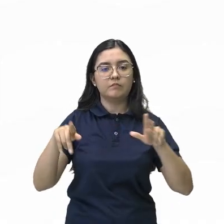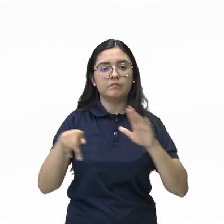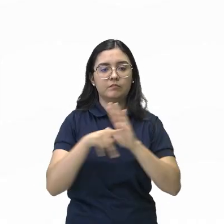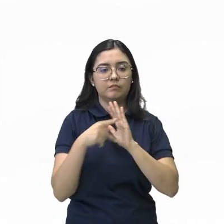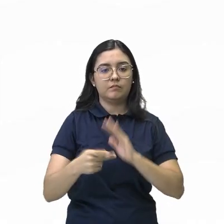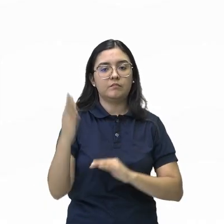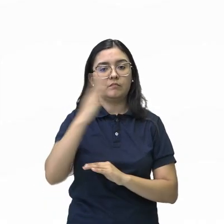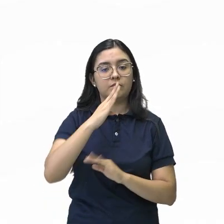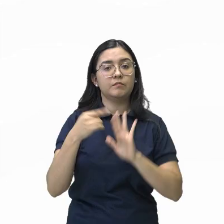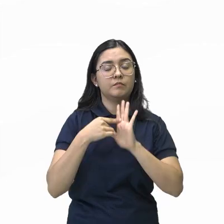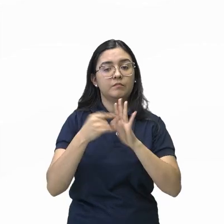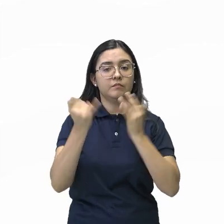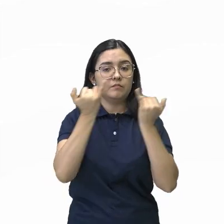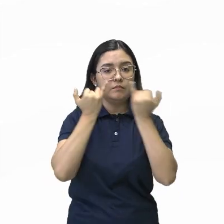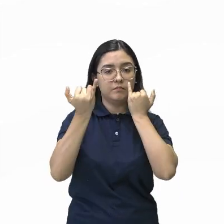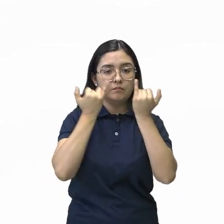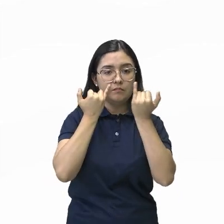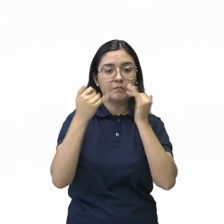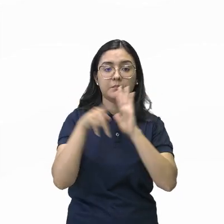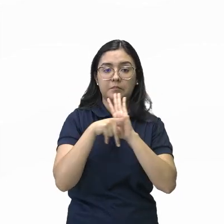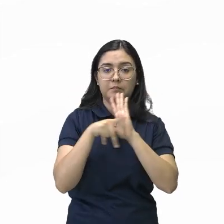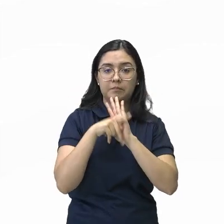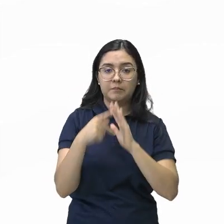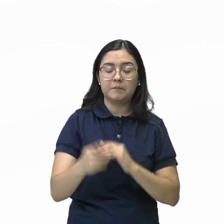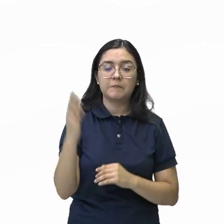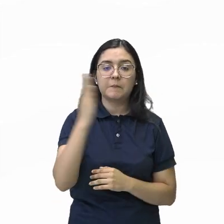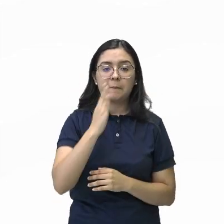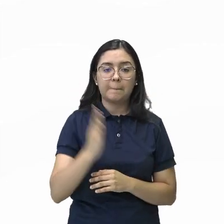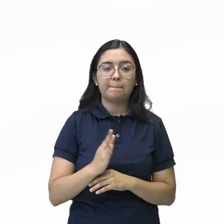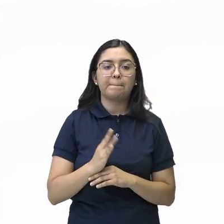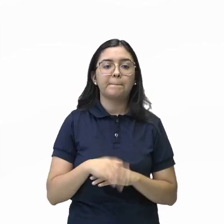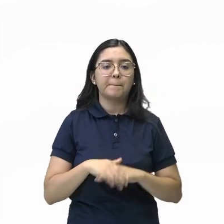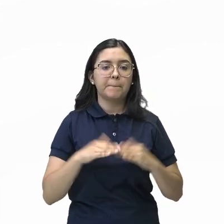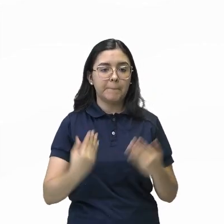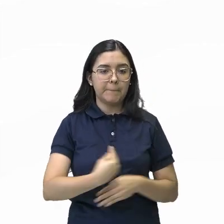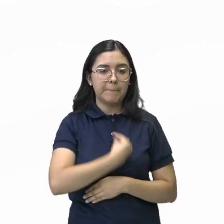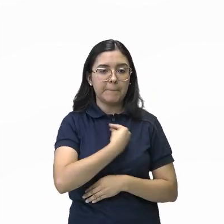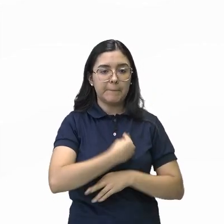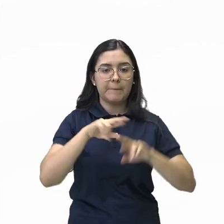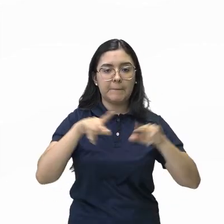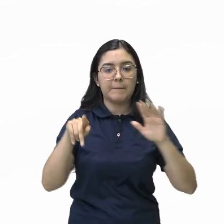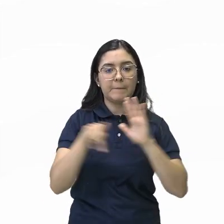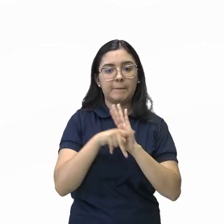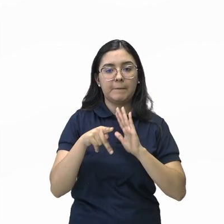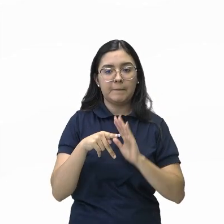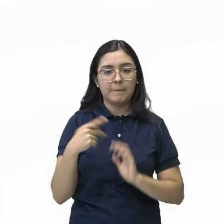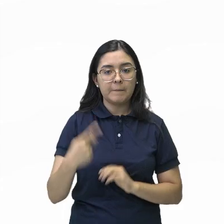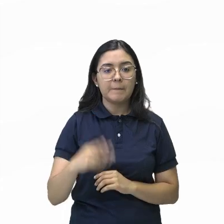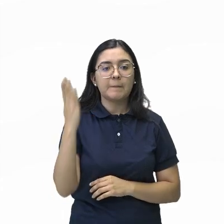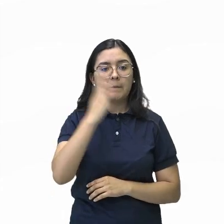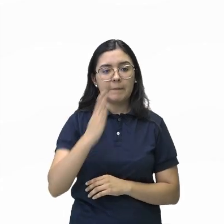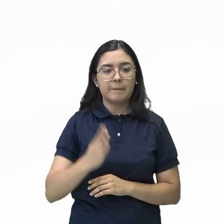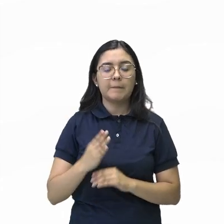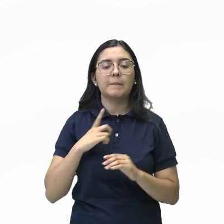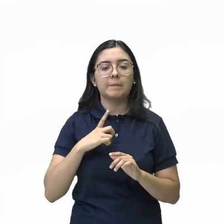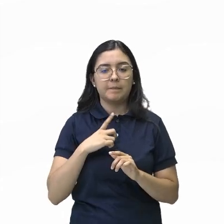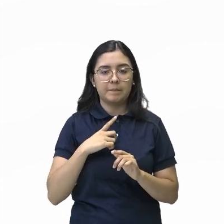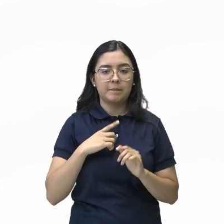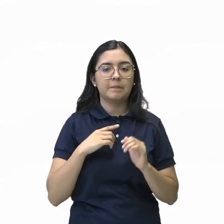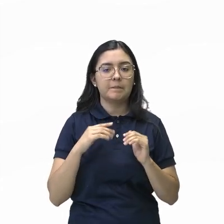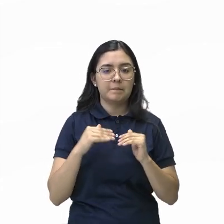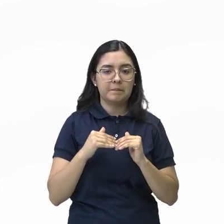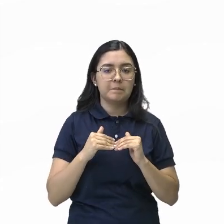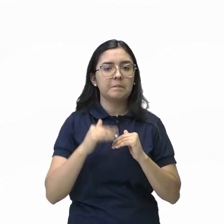as informações aqui, né, do nosso país. Então, a biodiversidade brasileira, ela é uma das mais ricas